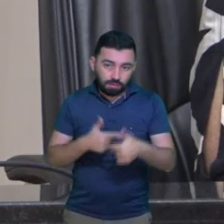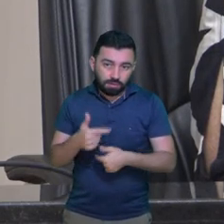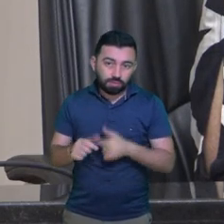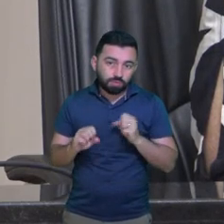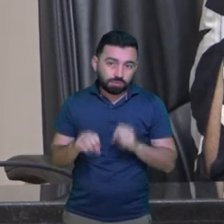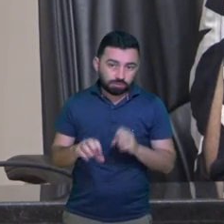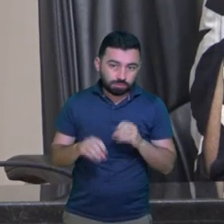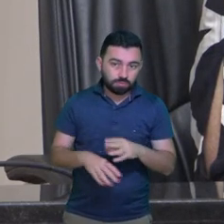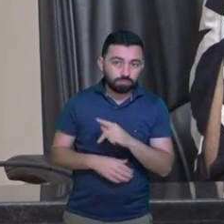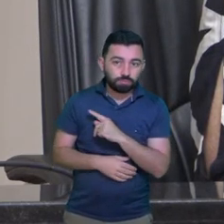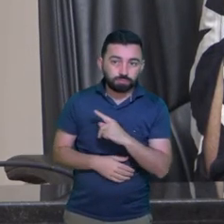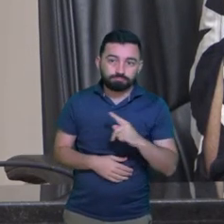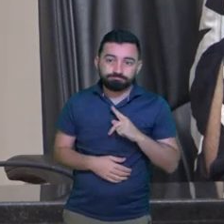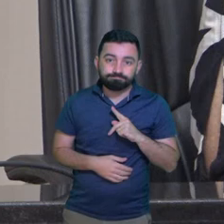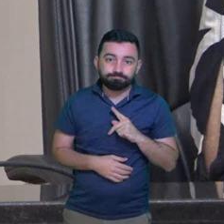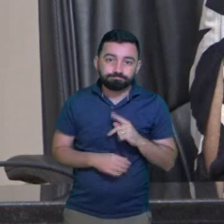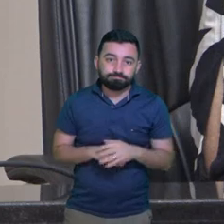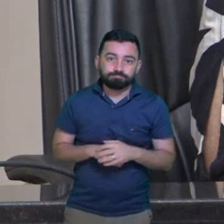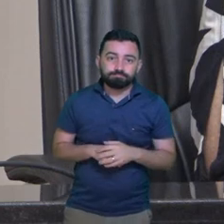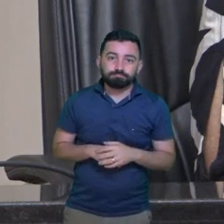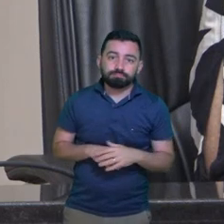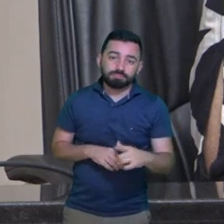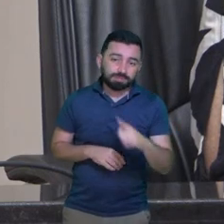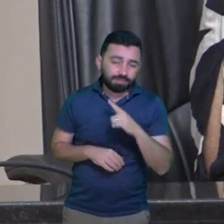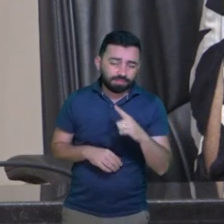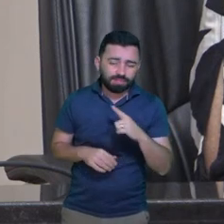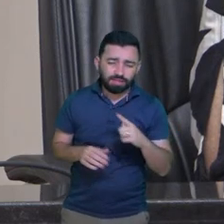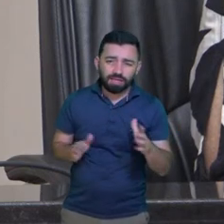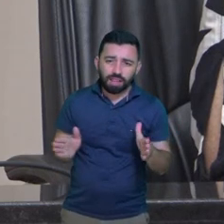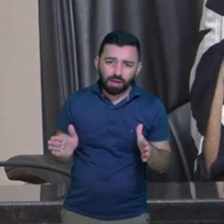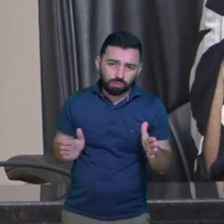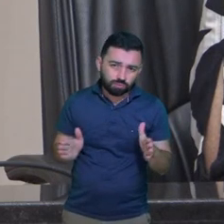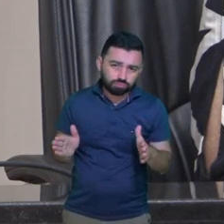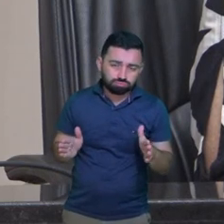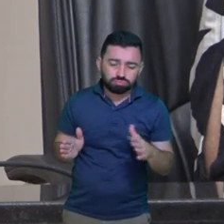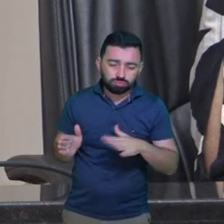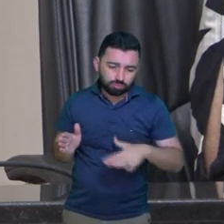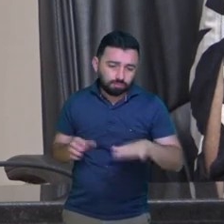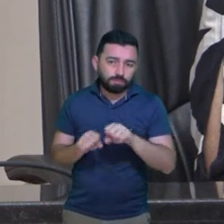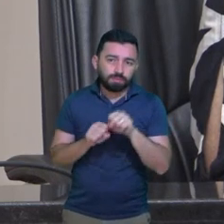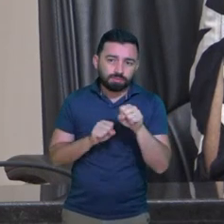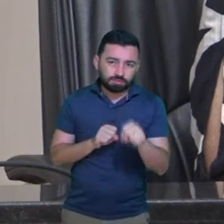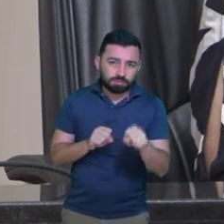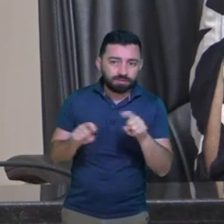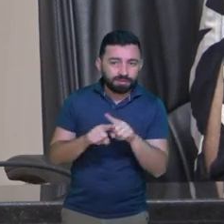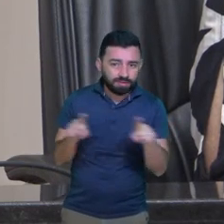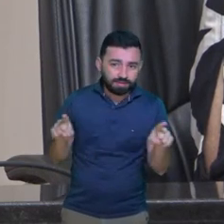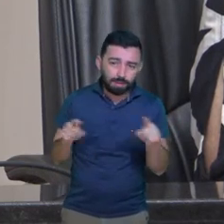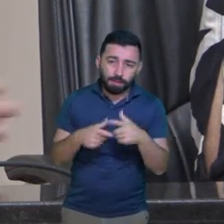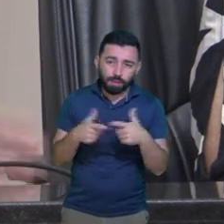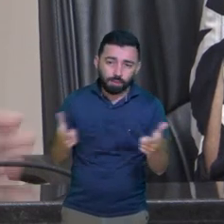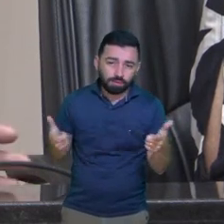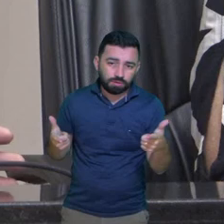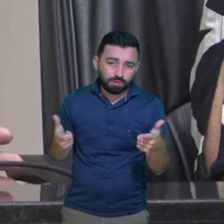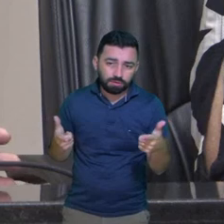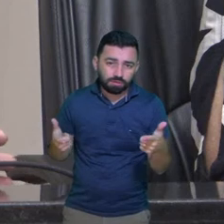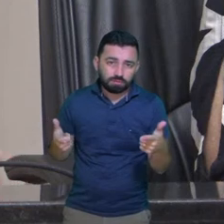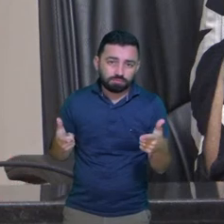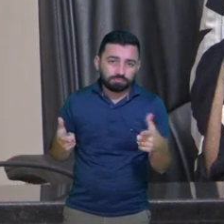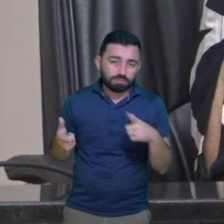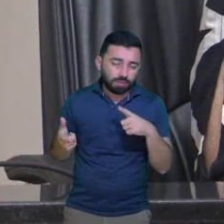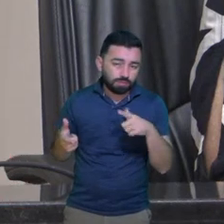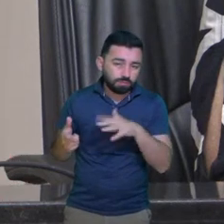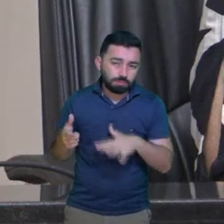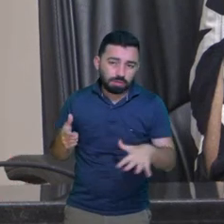pública que tem lacunas na sua formação e eles estão majoritariamente num determinado espaço